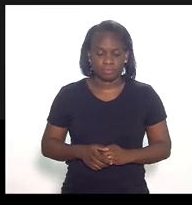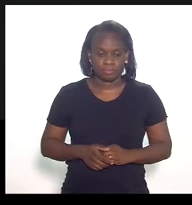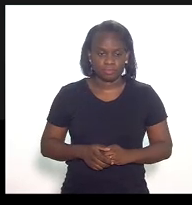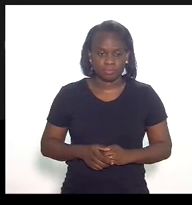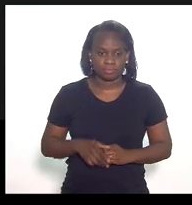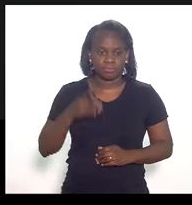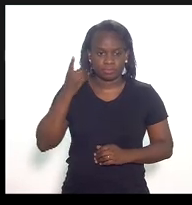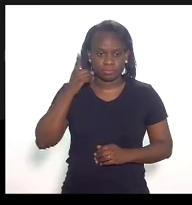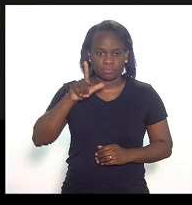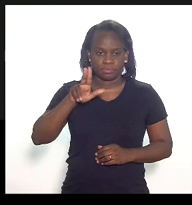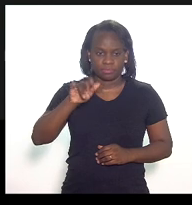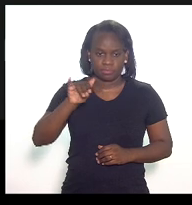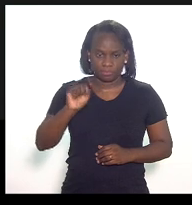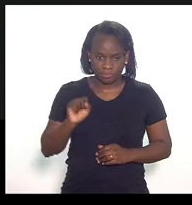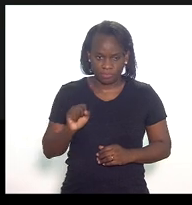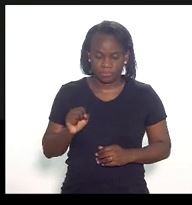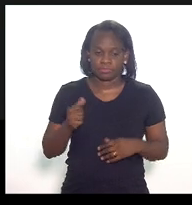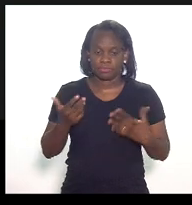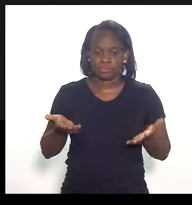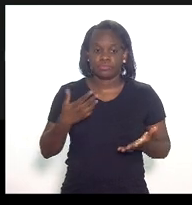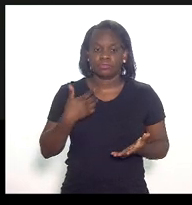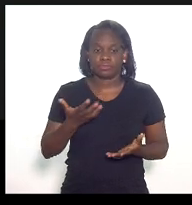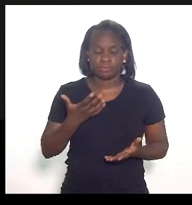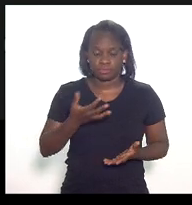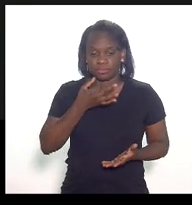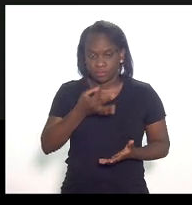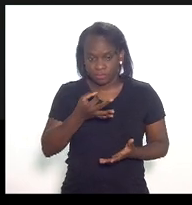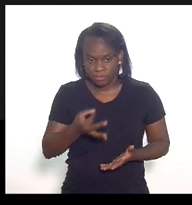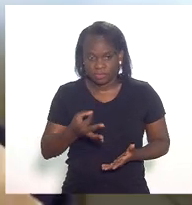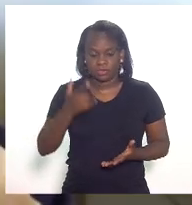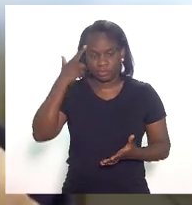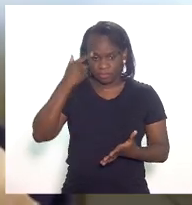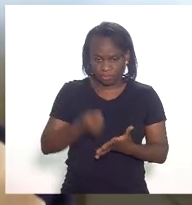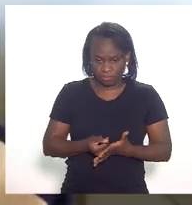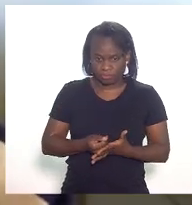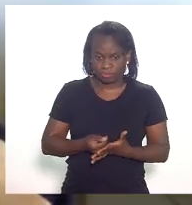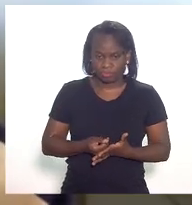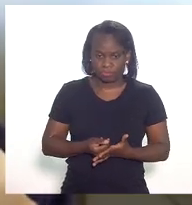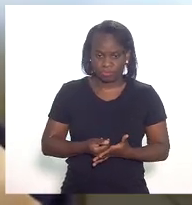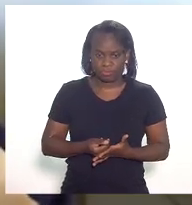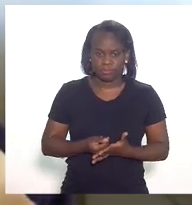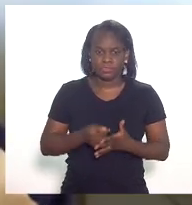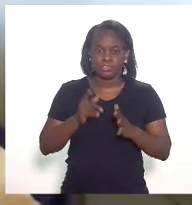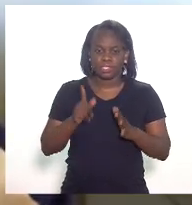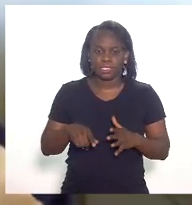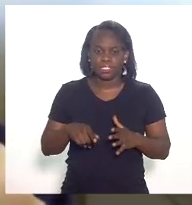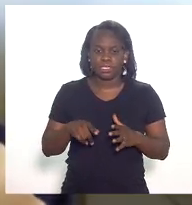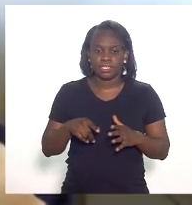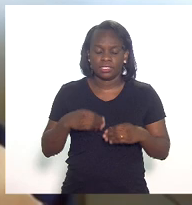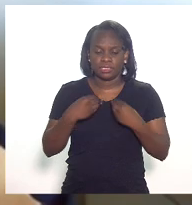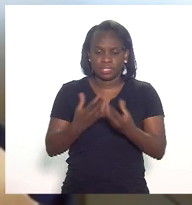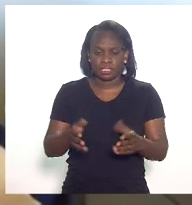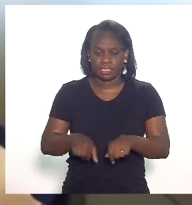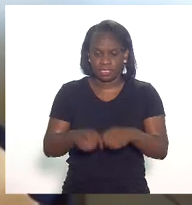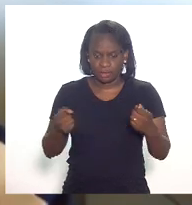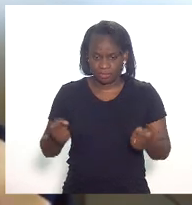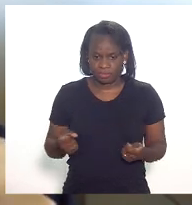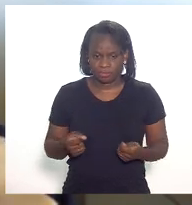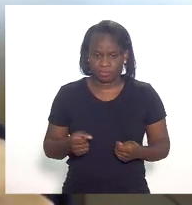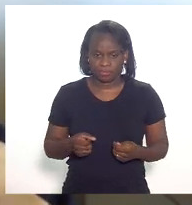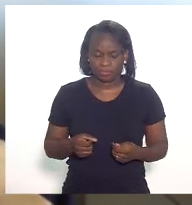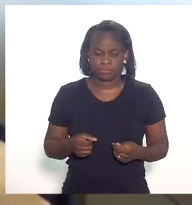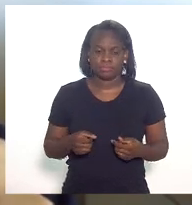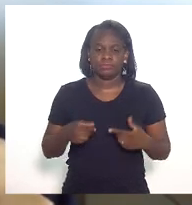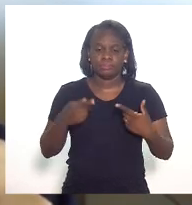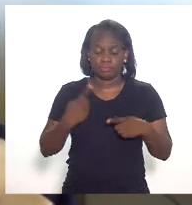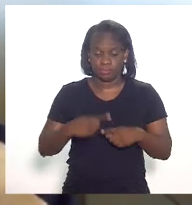Paulo, com a palavra. Gostaria de sugerir que o parecer fosse pela prejudicabilidade,